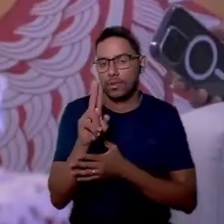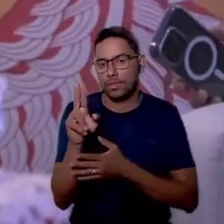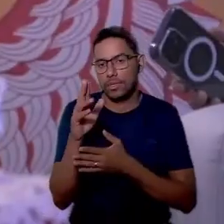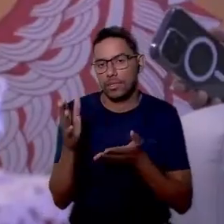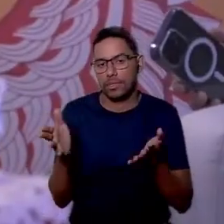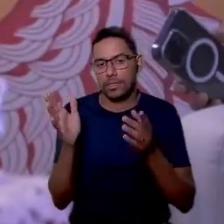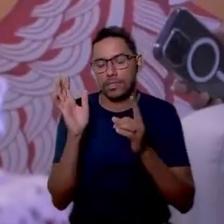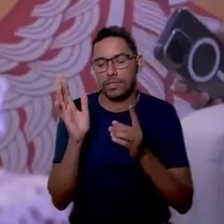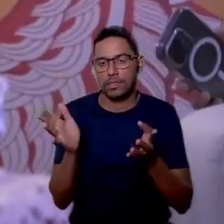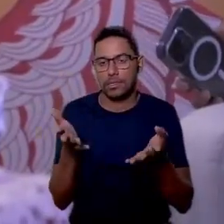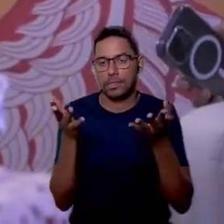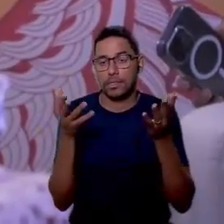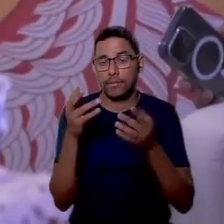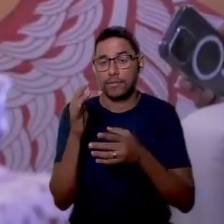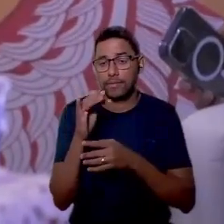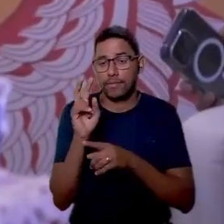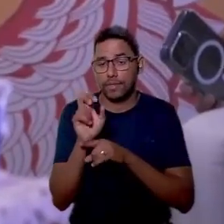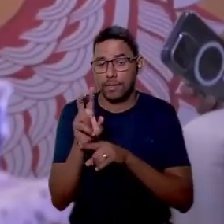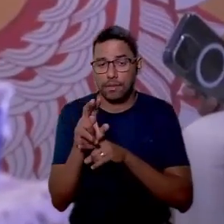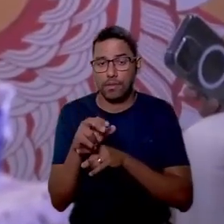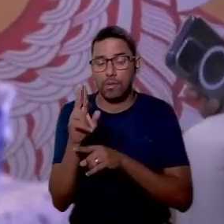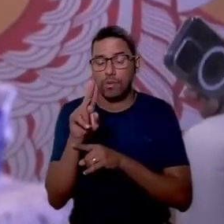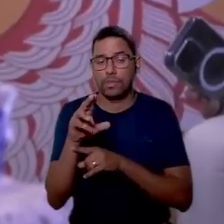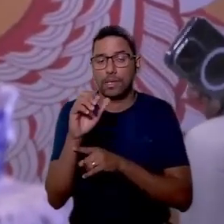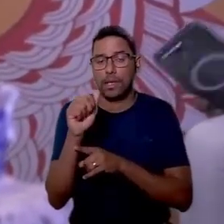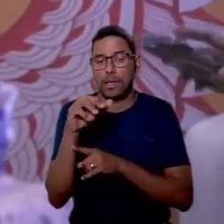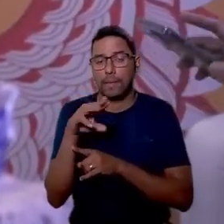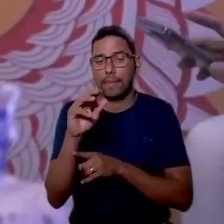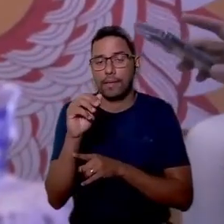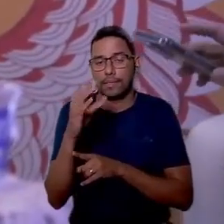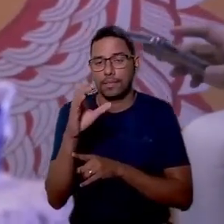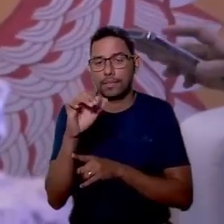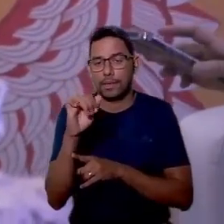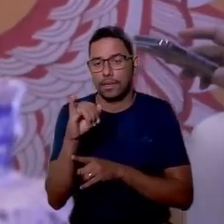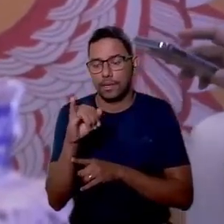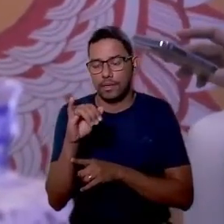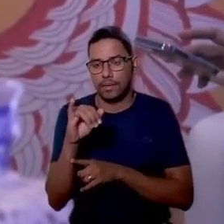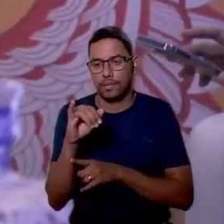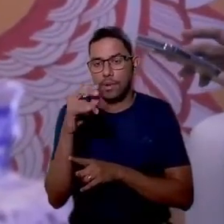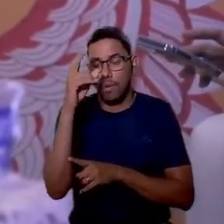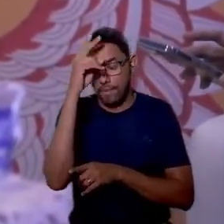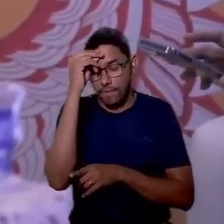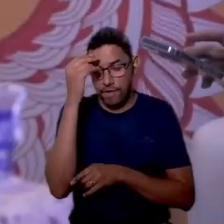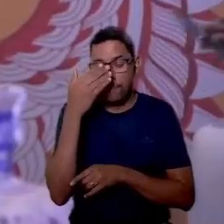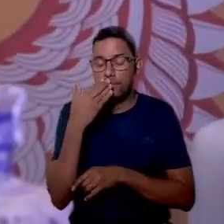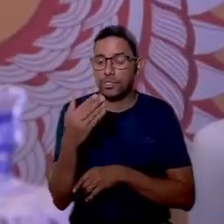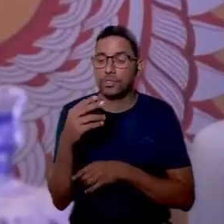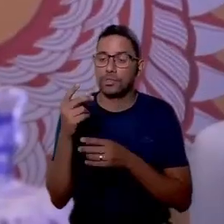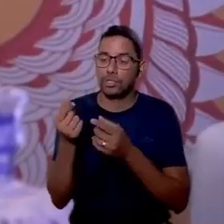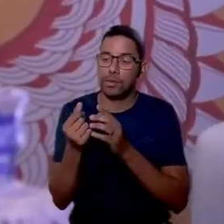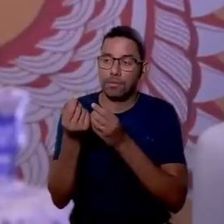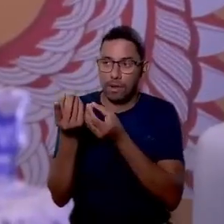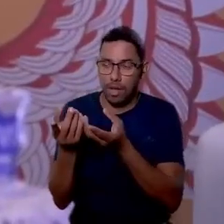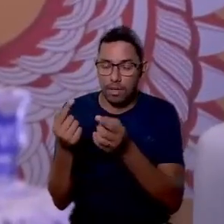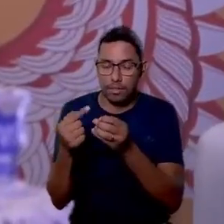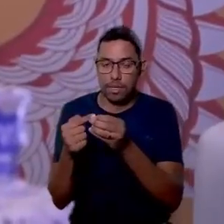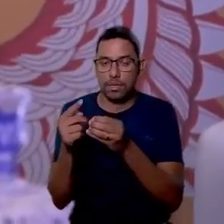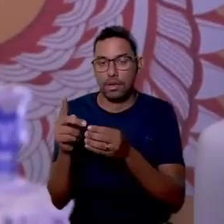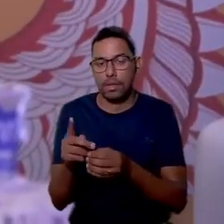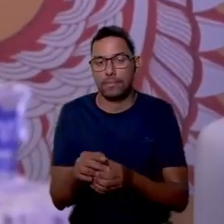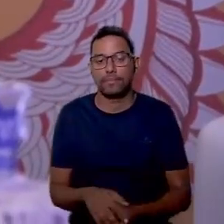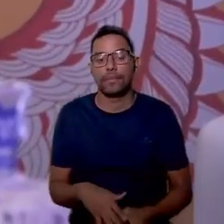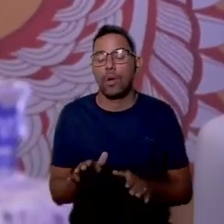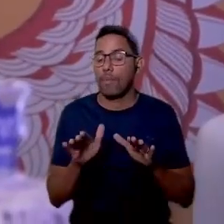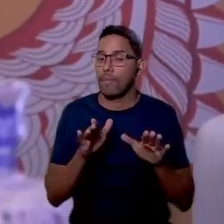usam o incentivo fiscal, usem a Camaçari. Deixe lá em Camaçari. O prefeito estava lá pedindo para deixar esse dinheiro lá. Então, isso